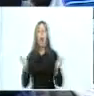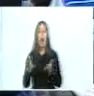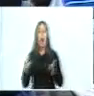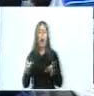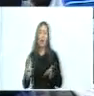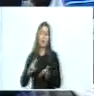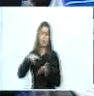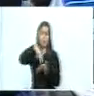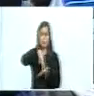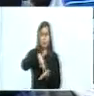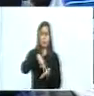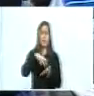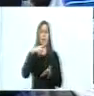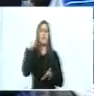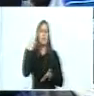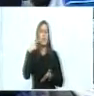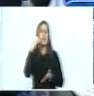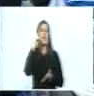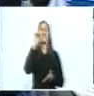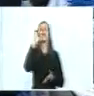Helder.